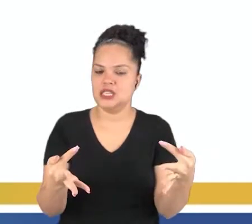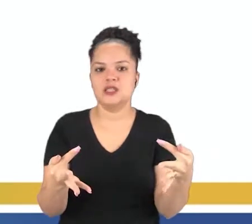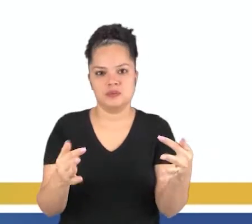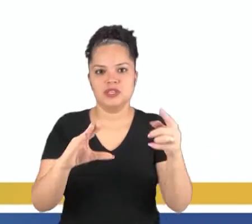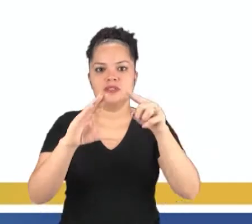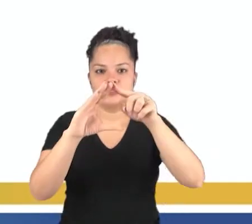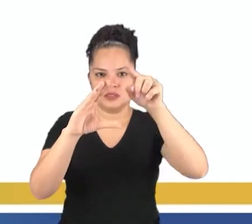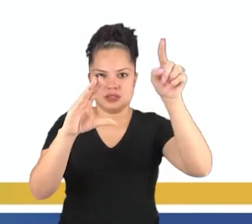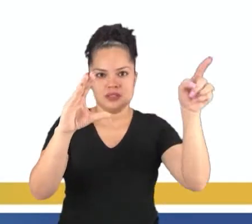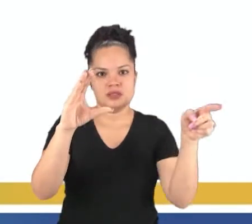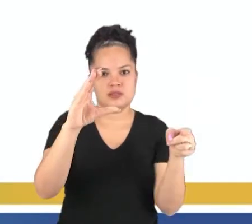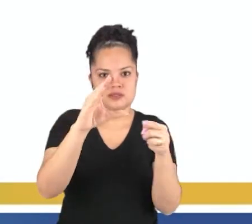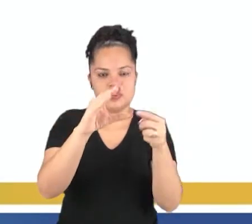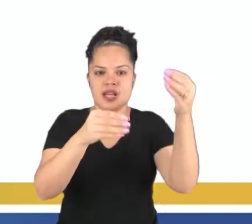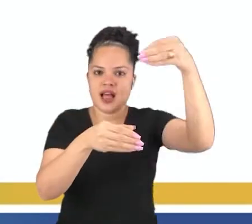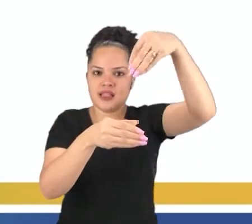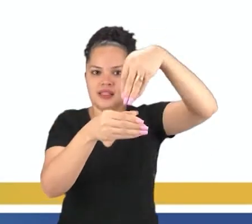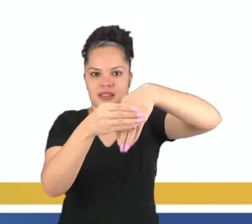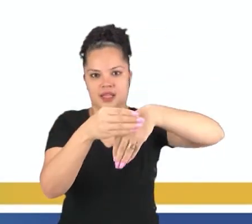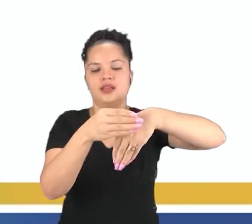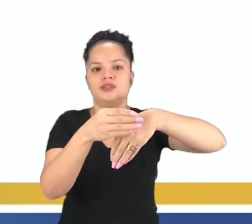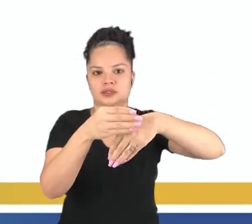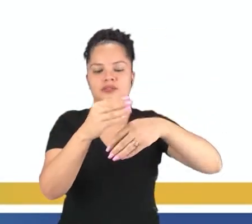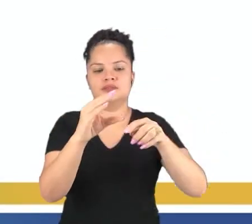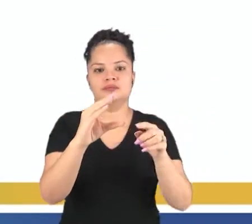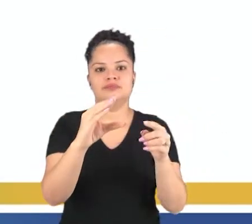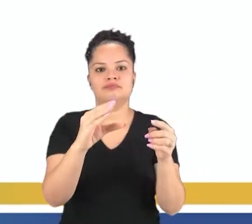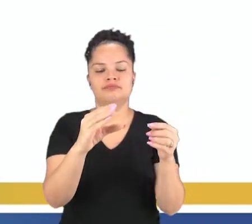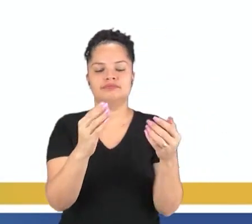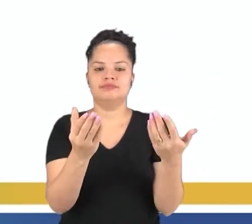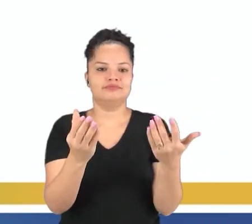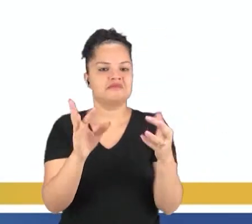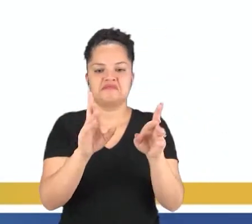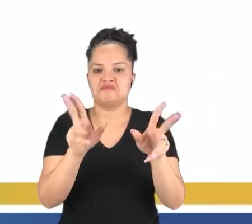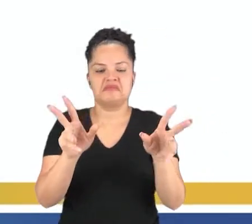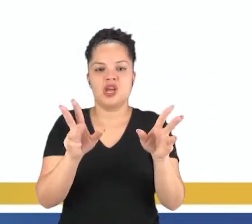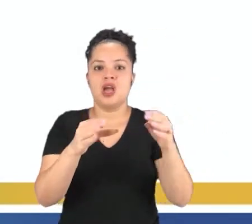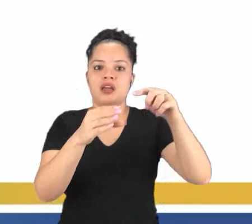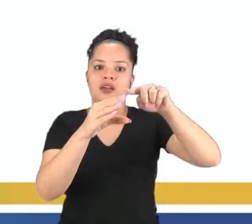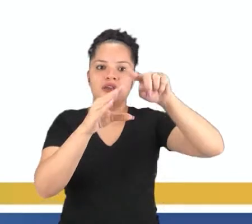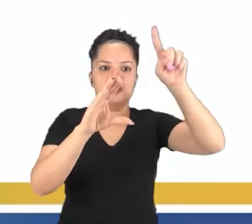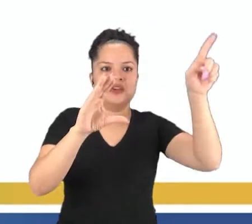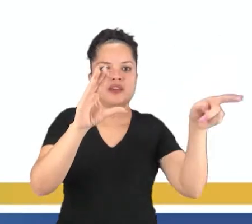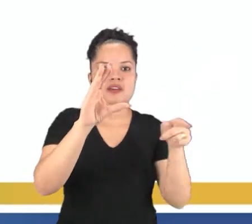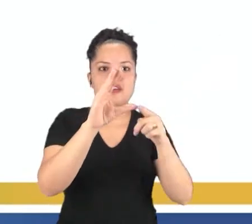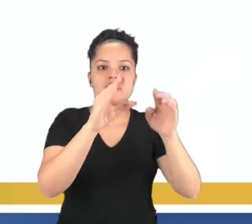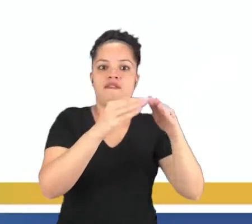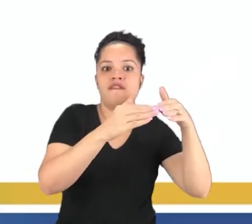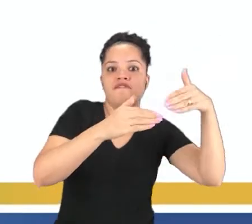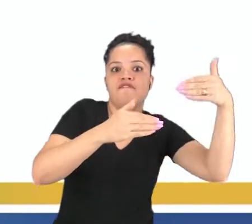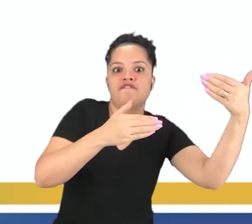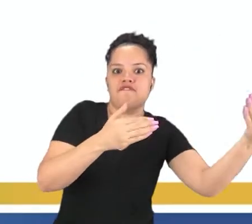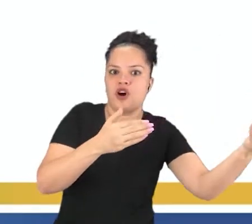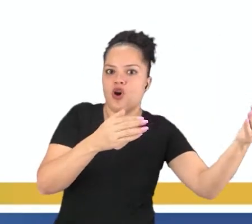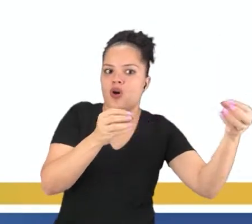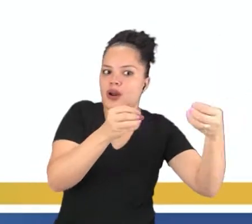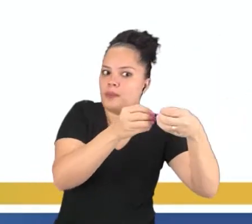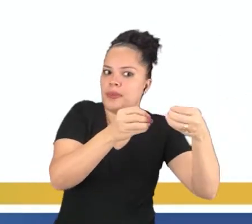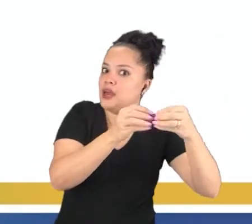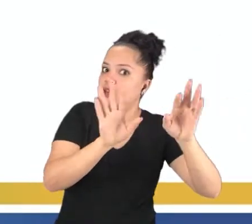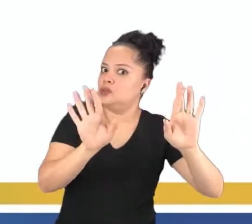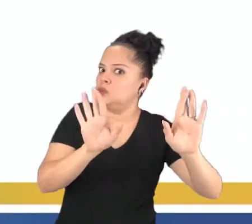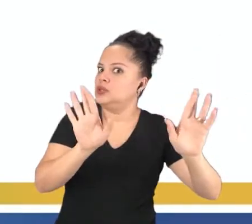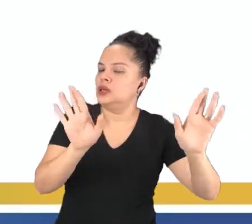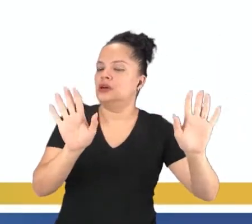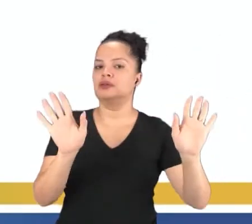circunferências internas é isso. É quando uma está dentro da outra e as externas quando elas estão afastadas. Elas não possuem aí,